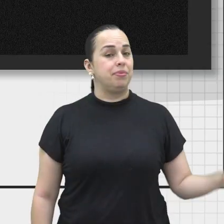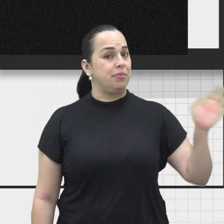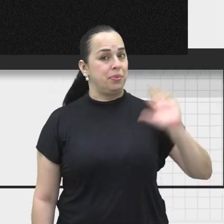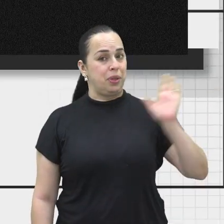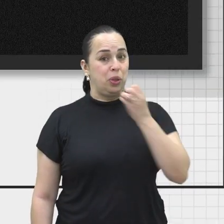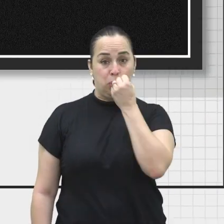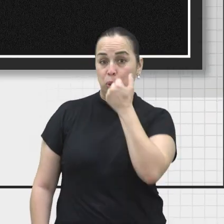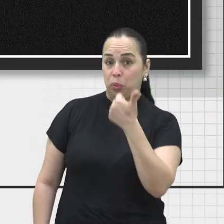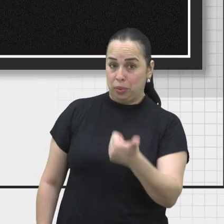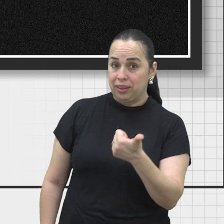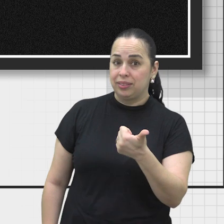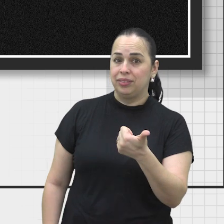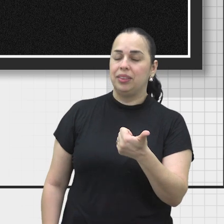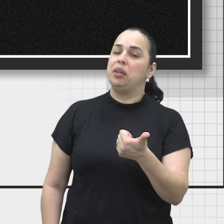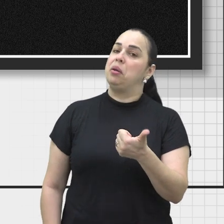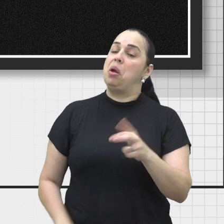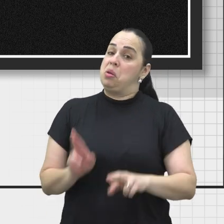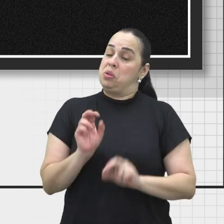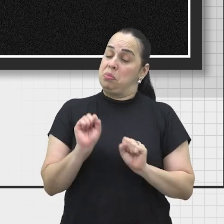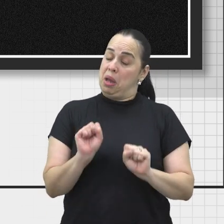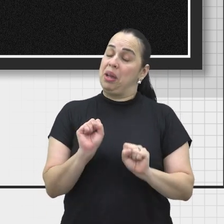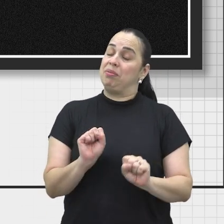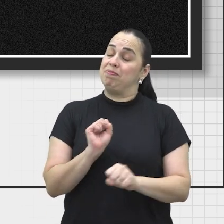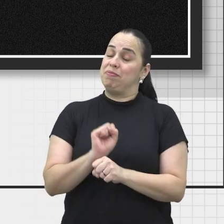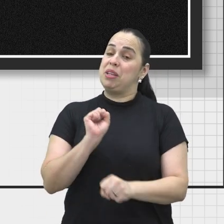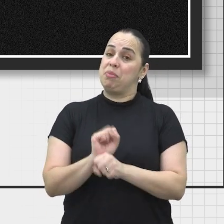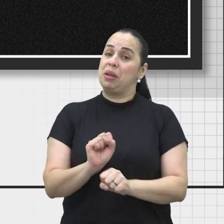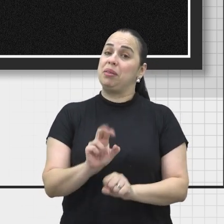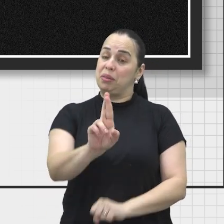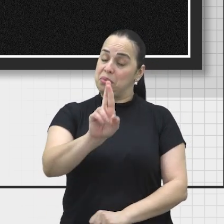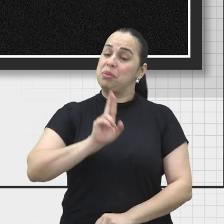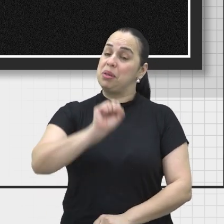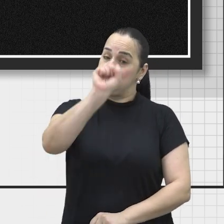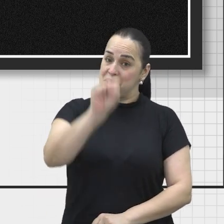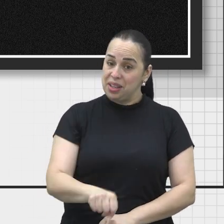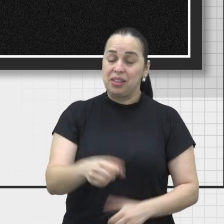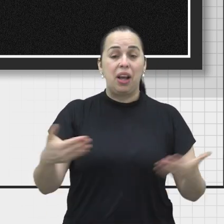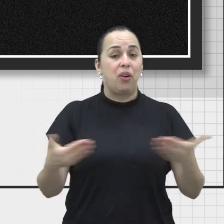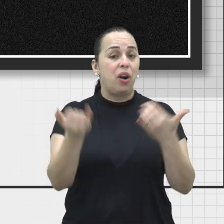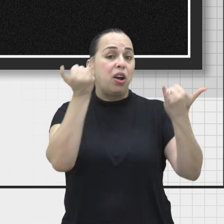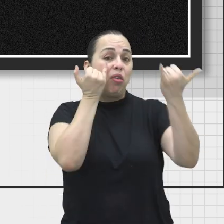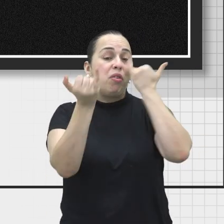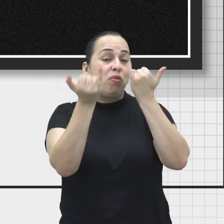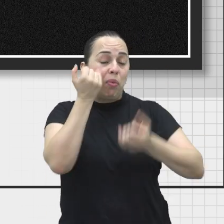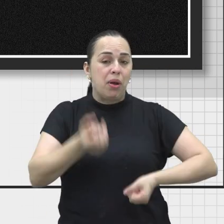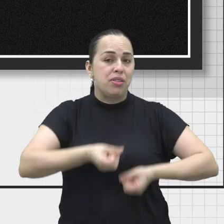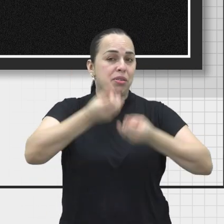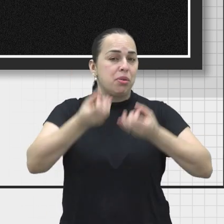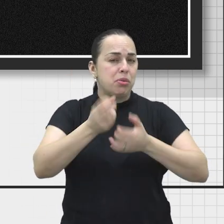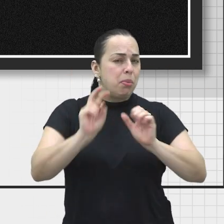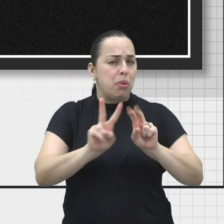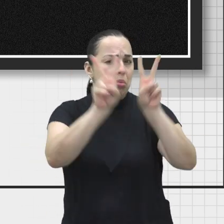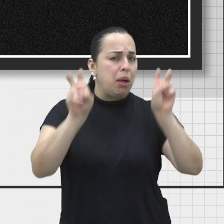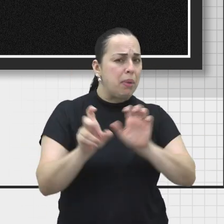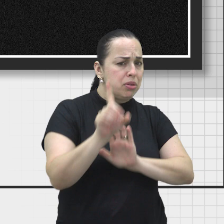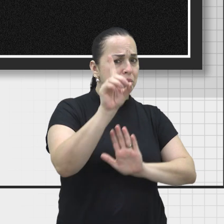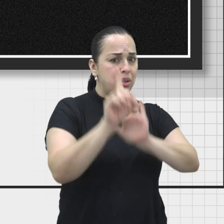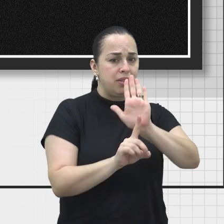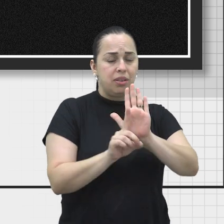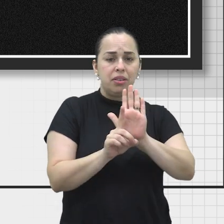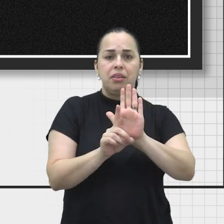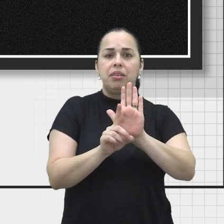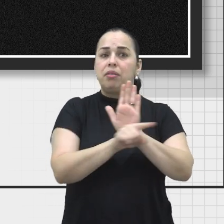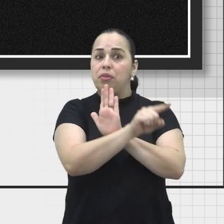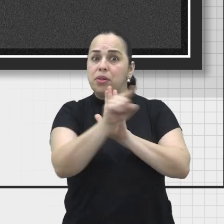Olá, tudo bem com você? Espero que sim, viu? Estamos chegando com informação sobre os direitos dos consumidores. Esse é o momento